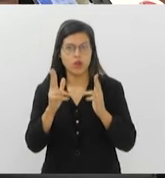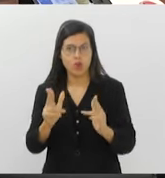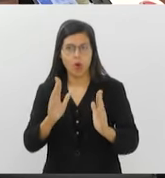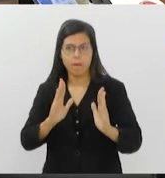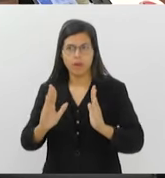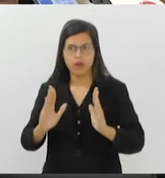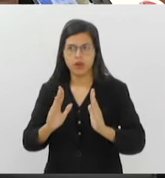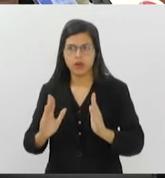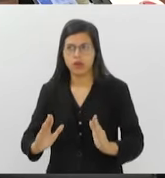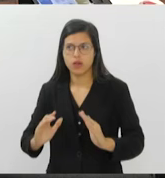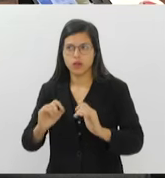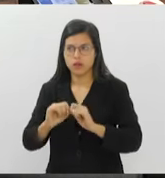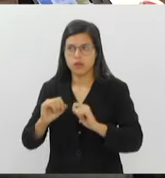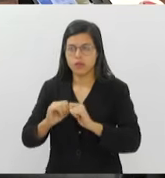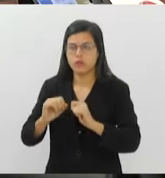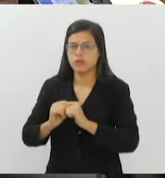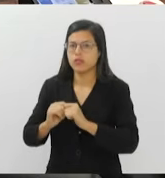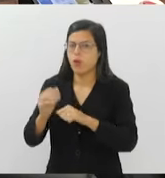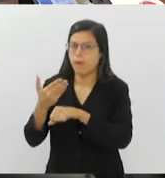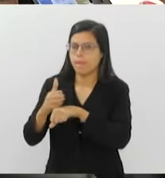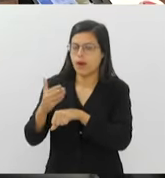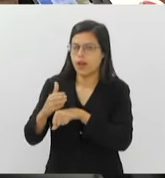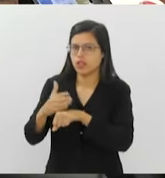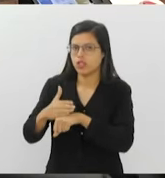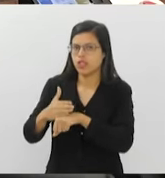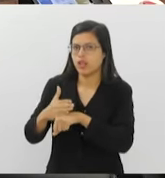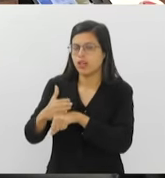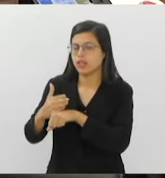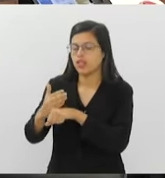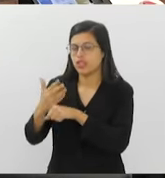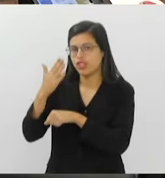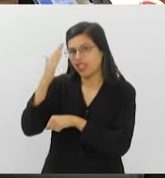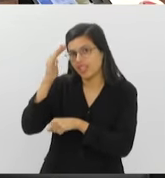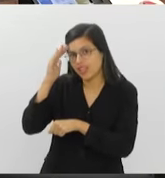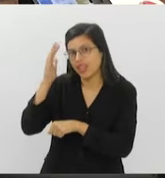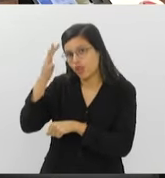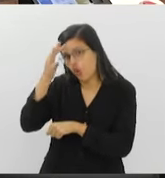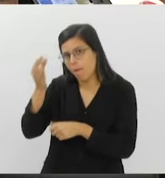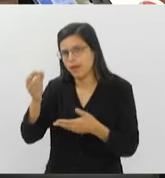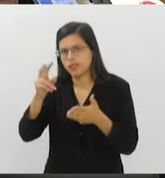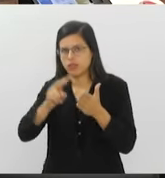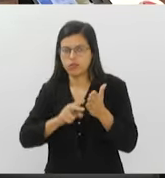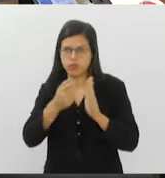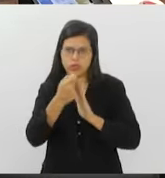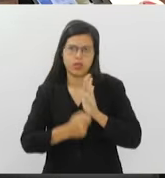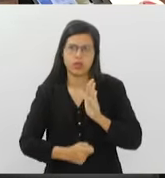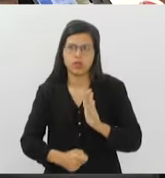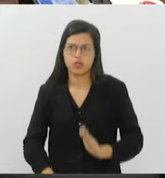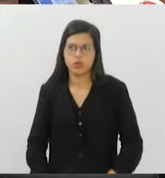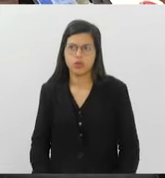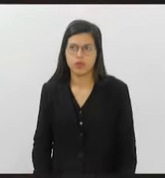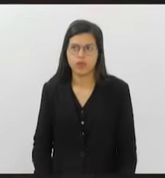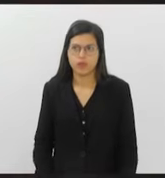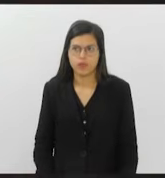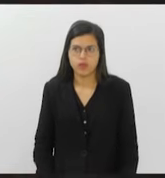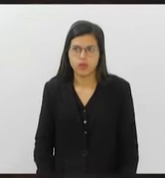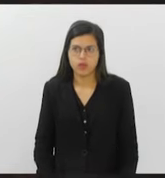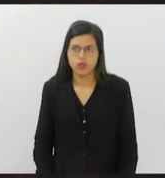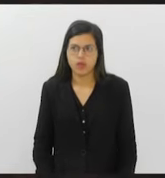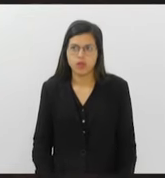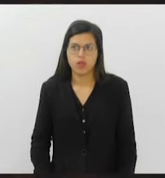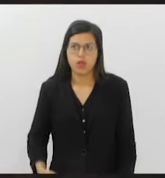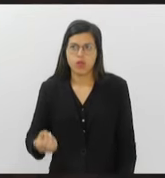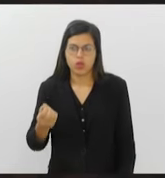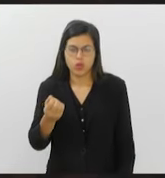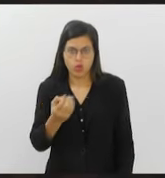fazer um exercício de interpretação de texto. Peraí. Olha só. Pelo que eu entendi, Márcio Gualberto permite nova eleição e nova recondução.